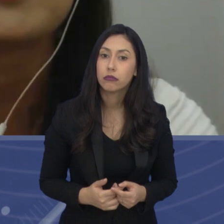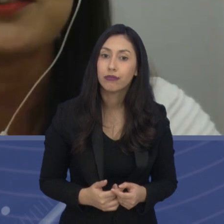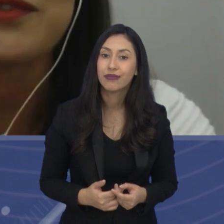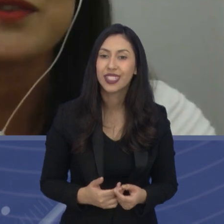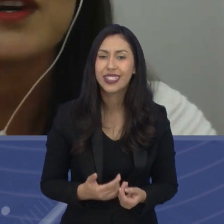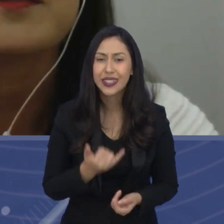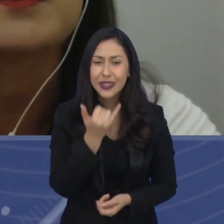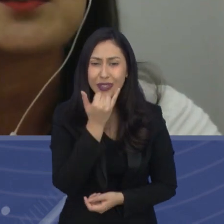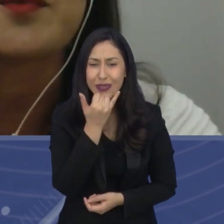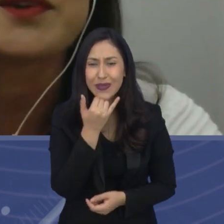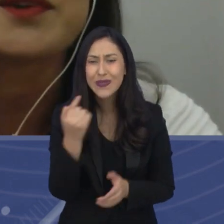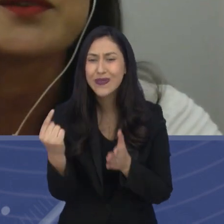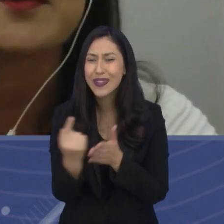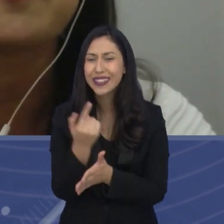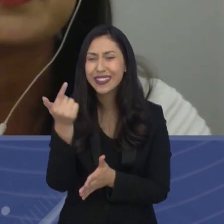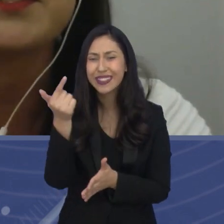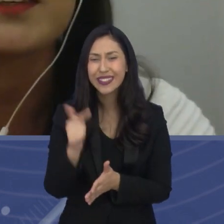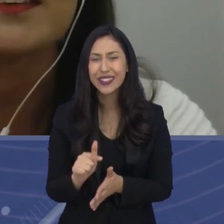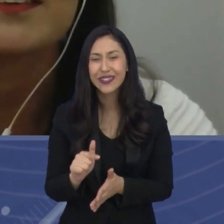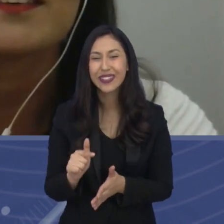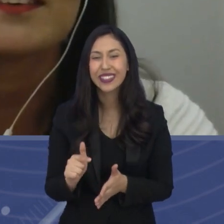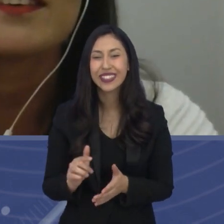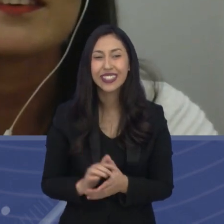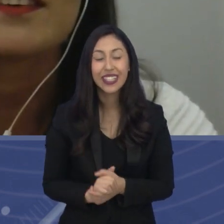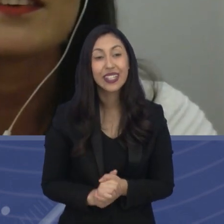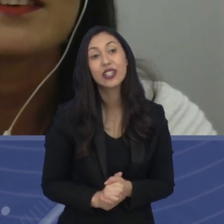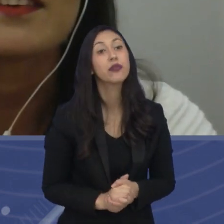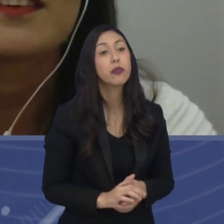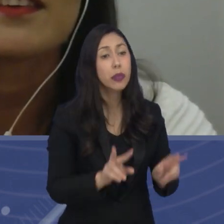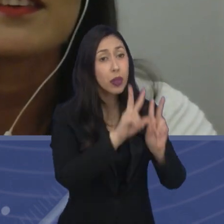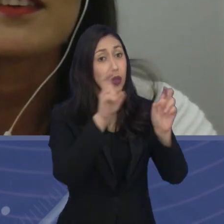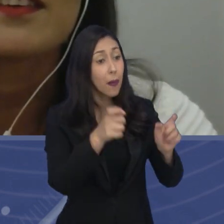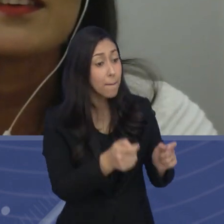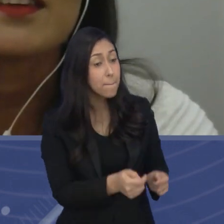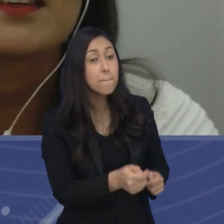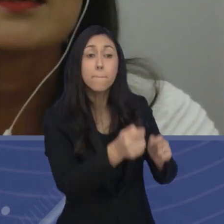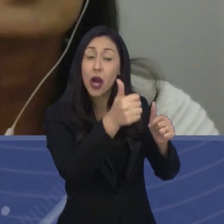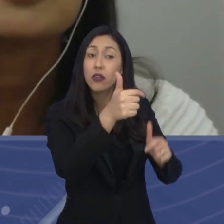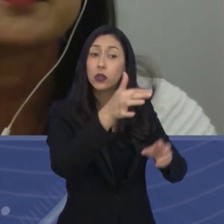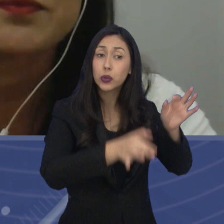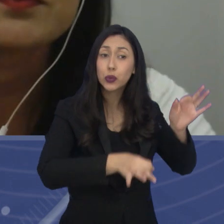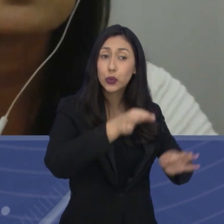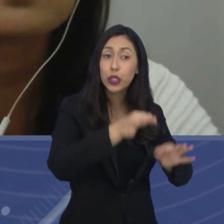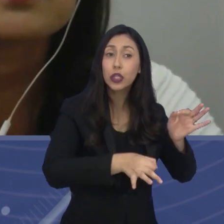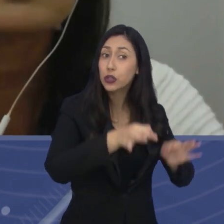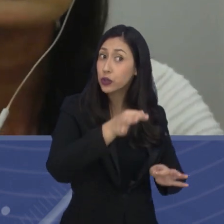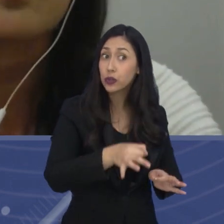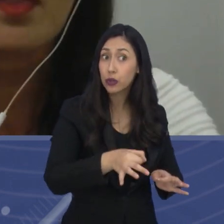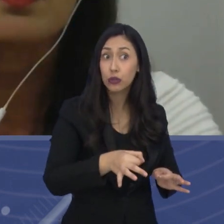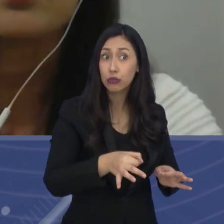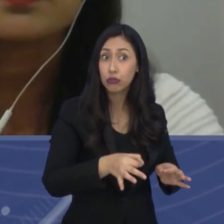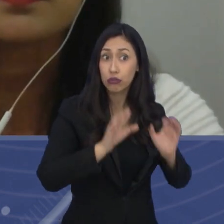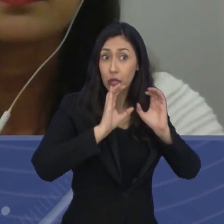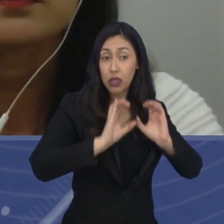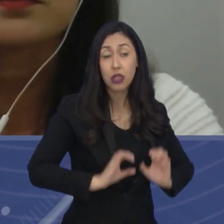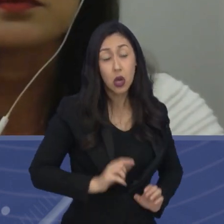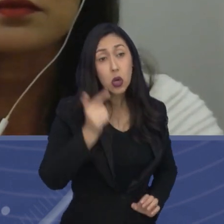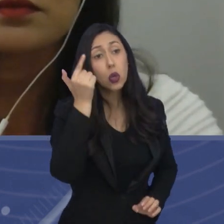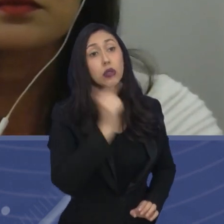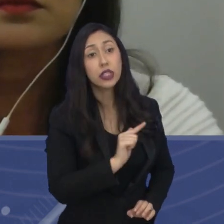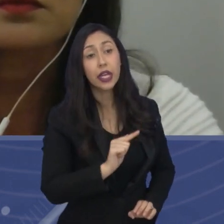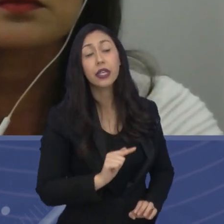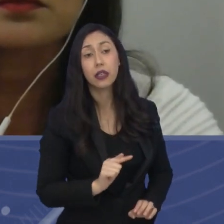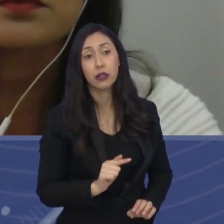desculpa, fala de novo a sua pergunta que eu perdi. Não, é da questão dos benefícios jurídicos que o cidadão, né, tem também ao comprar